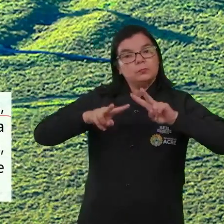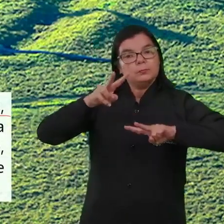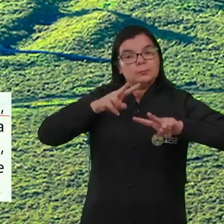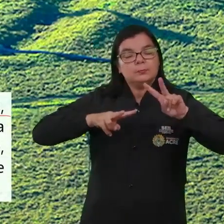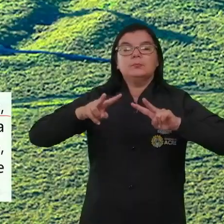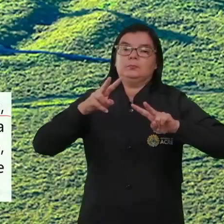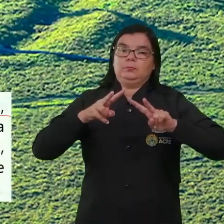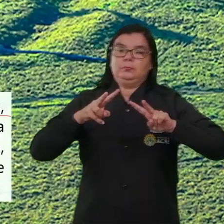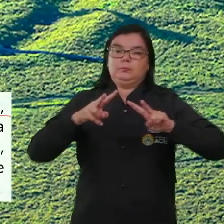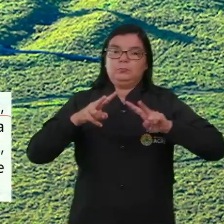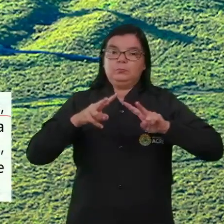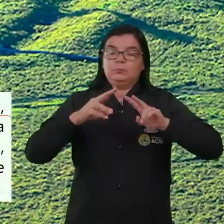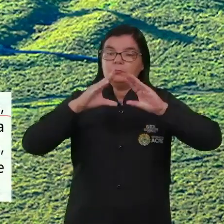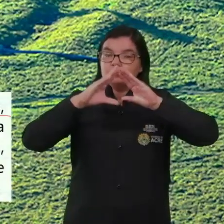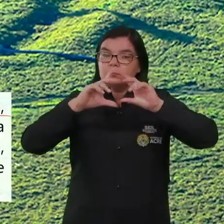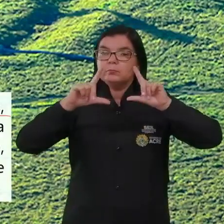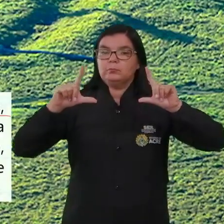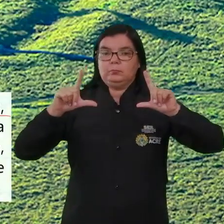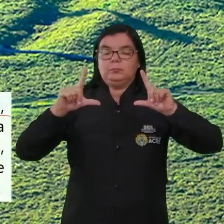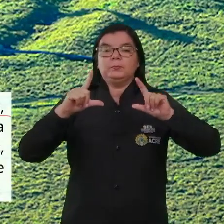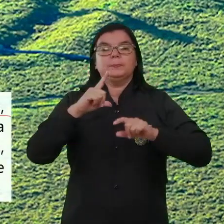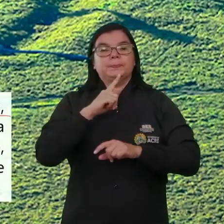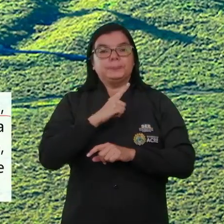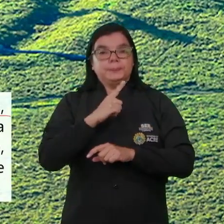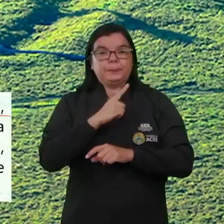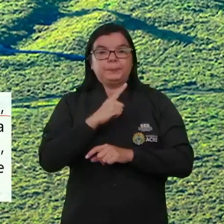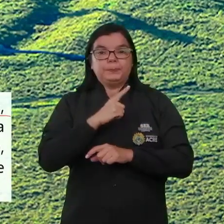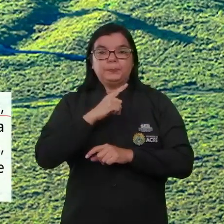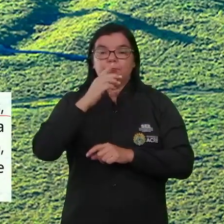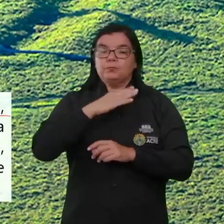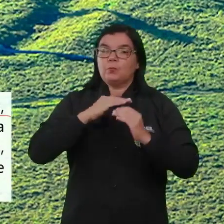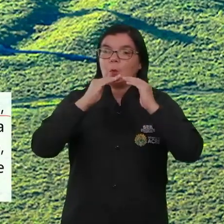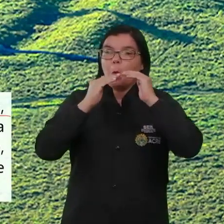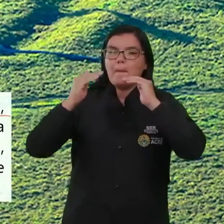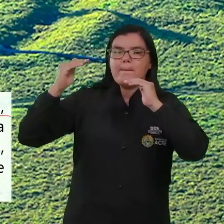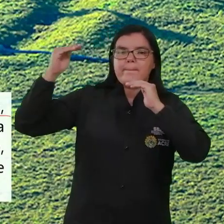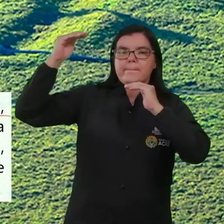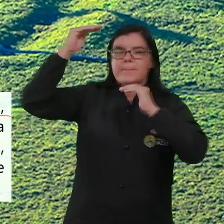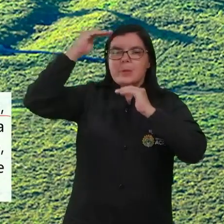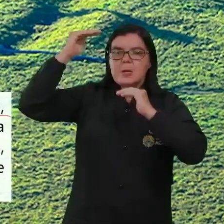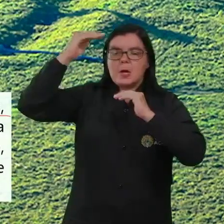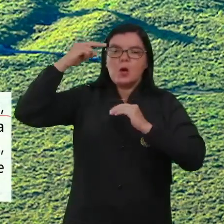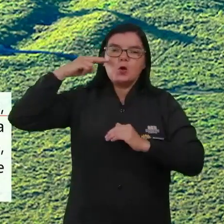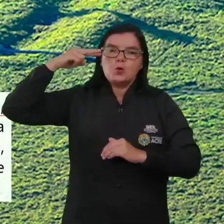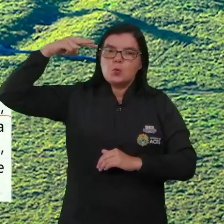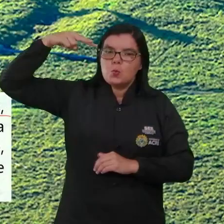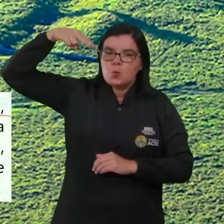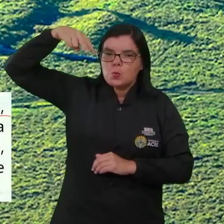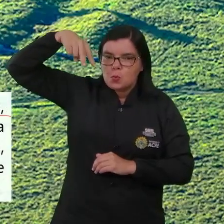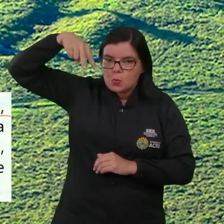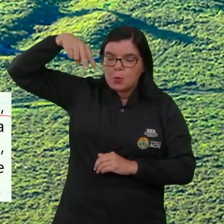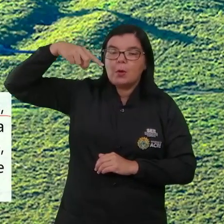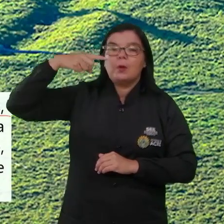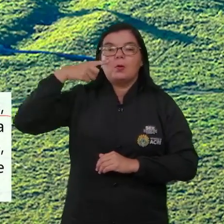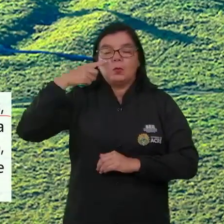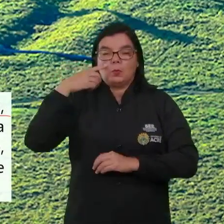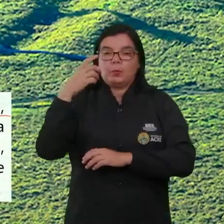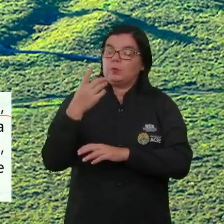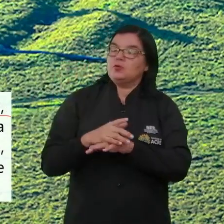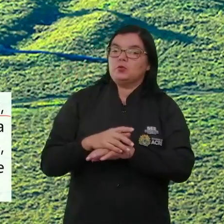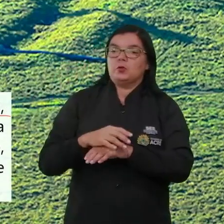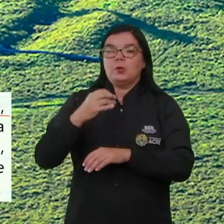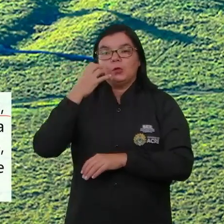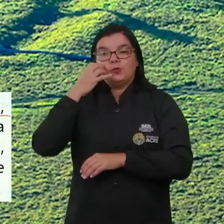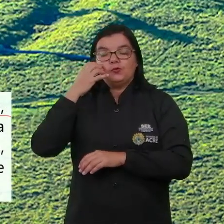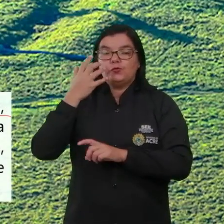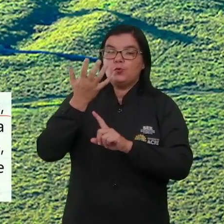visualizadas de forma bem clara quando elas são vistas do alto, principalmente quando a gente fala de imagens aéreas.